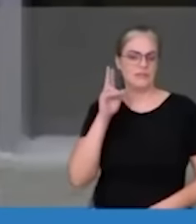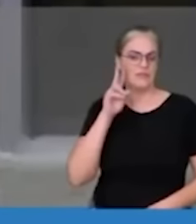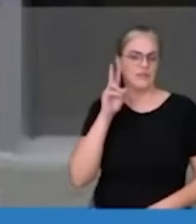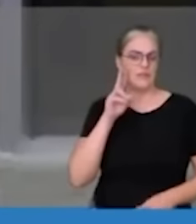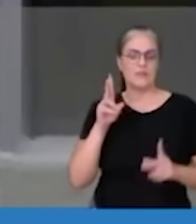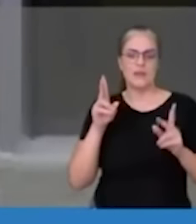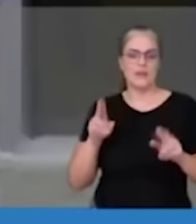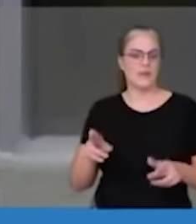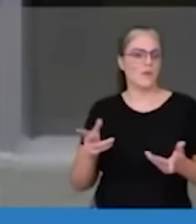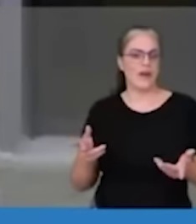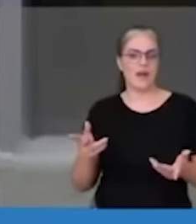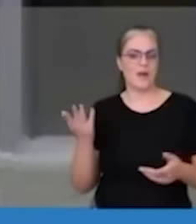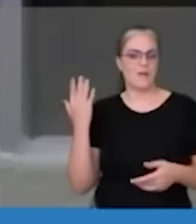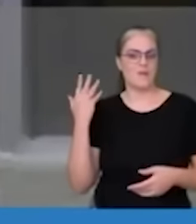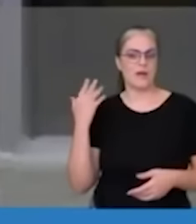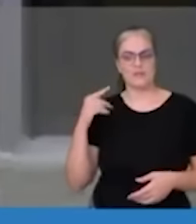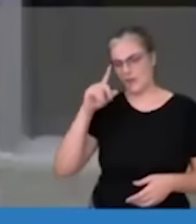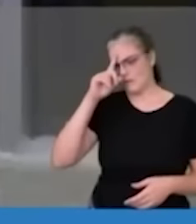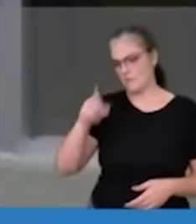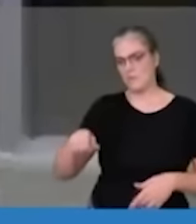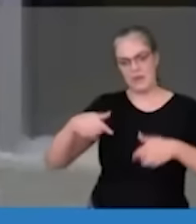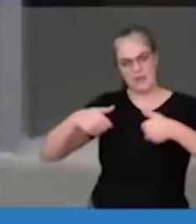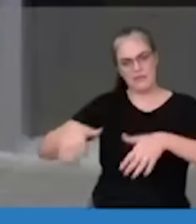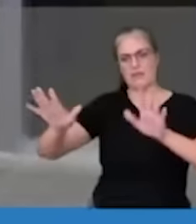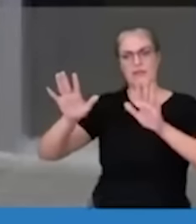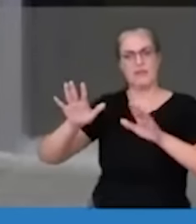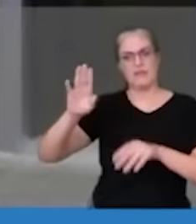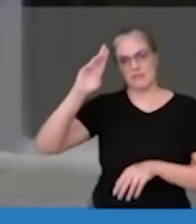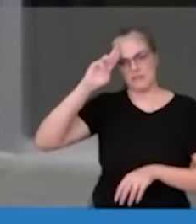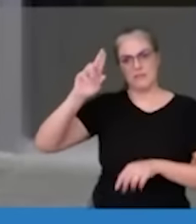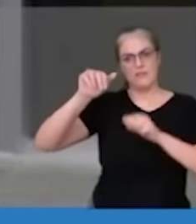soltou a tropa. É isso que ele queria. Solta a tropa aí e vamos